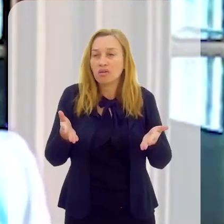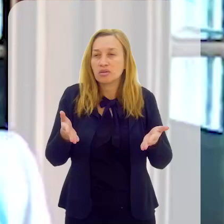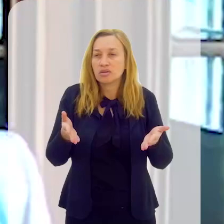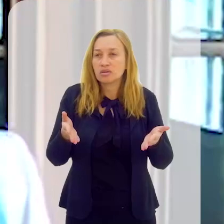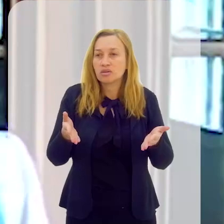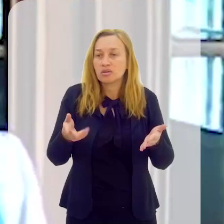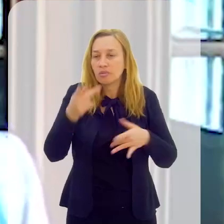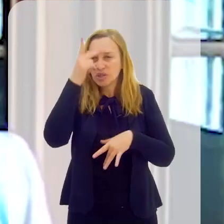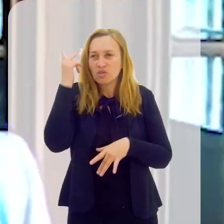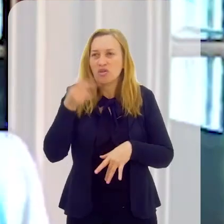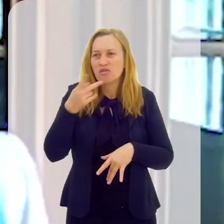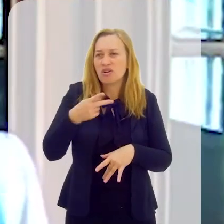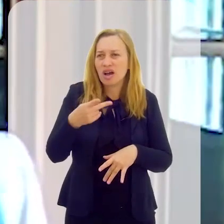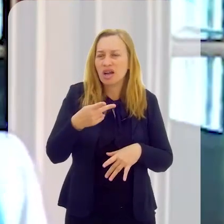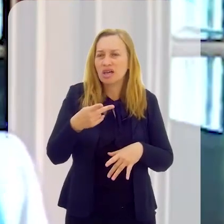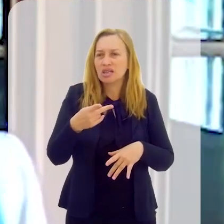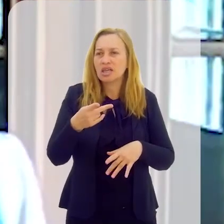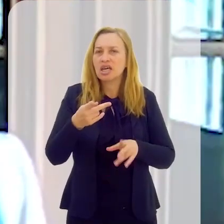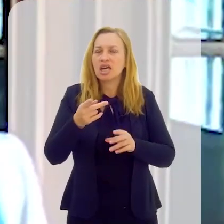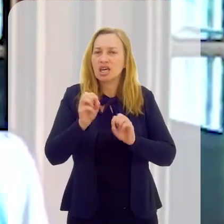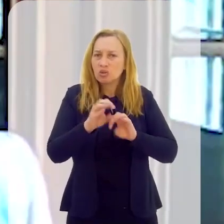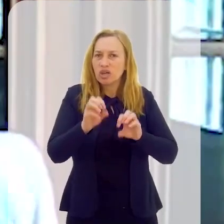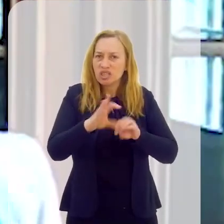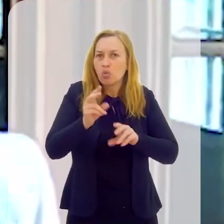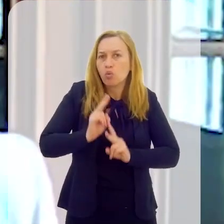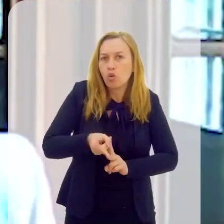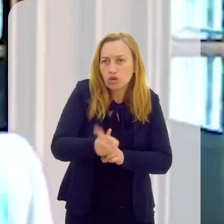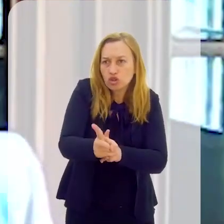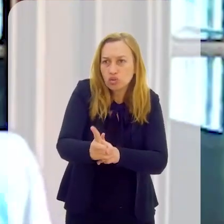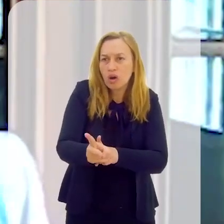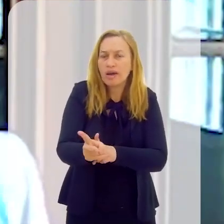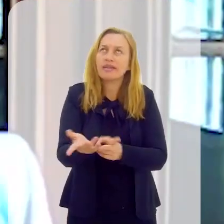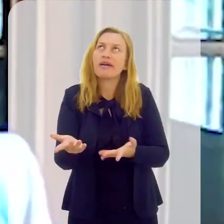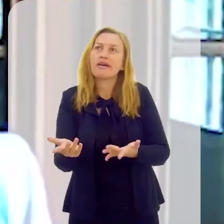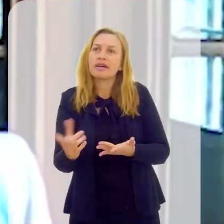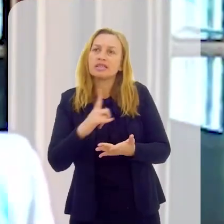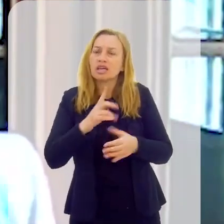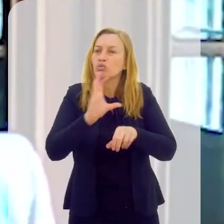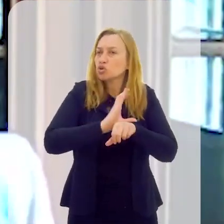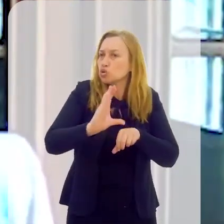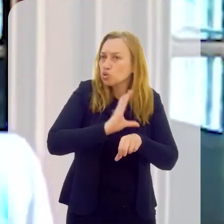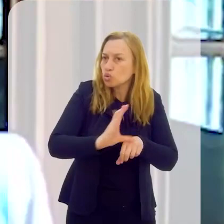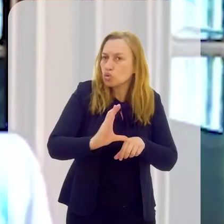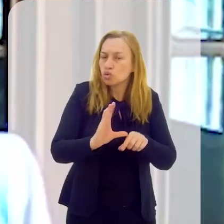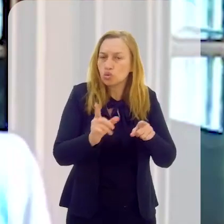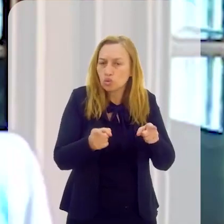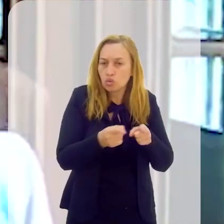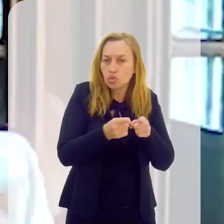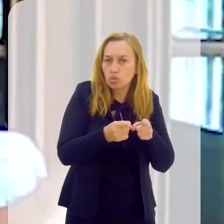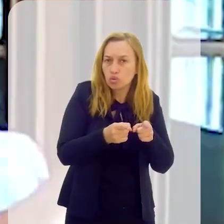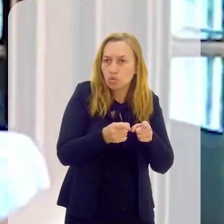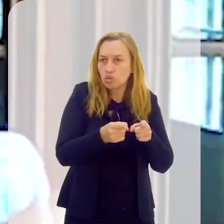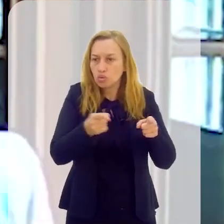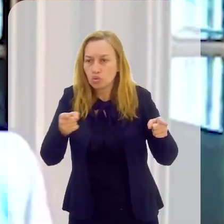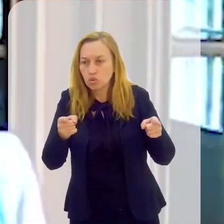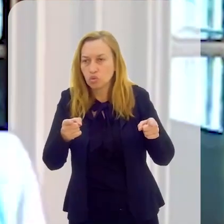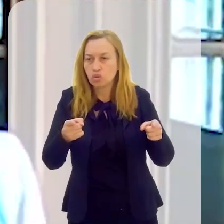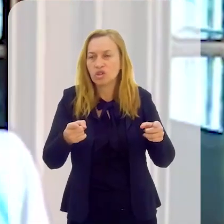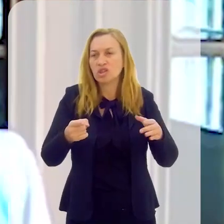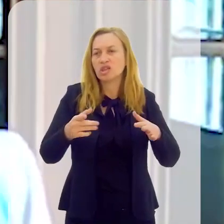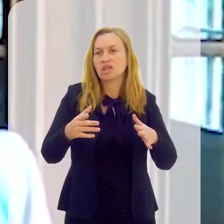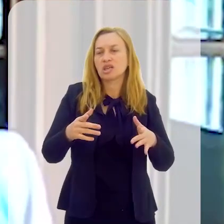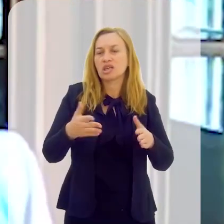que conceitualmente se fala muito de educação continuada, né? Então, temos cursos mais curtos,